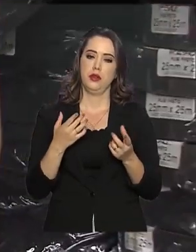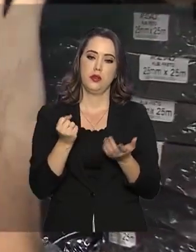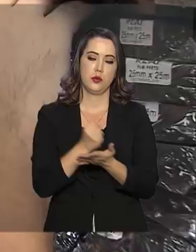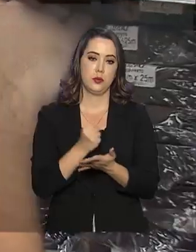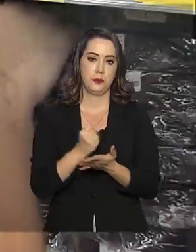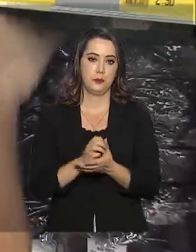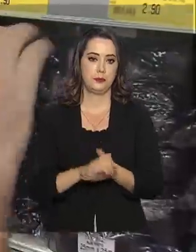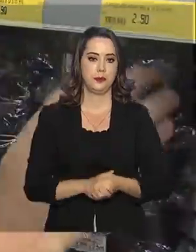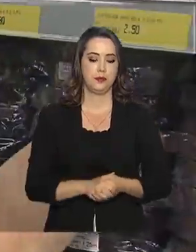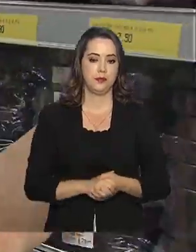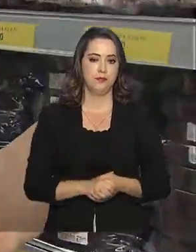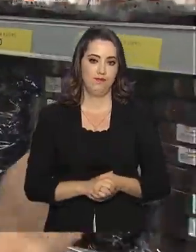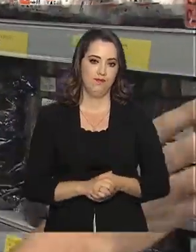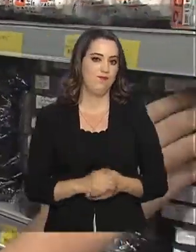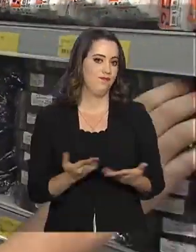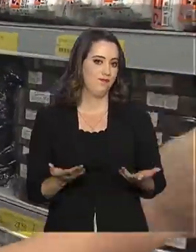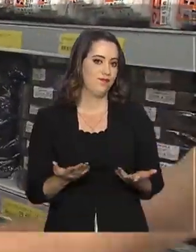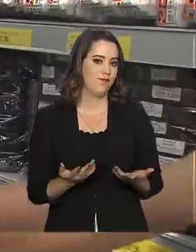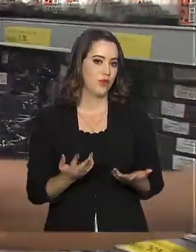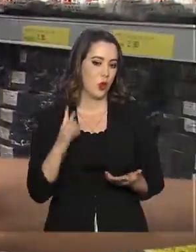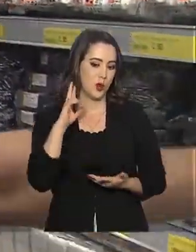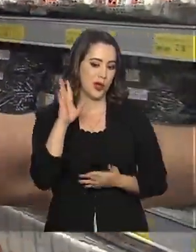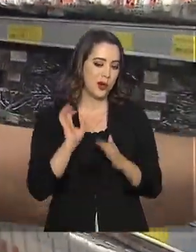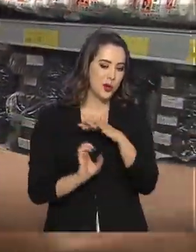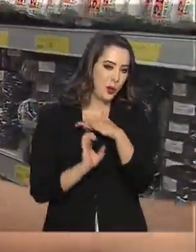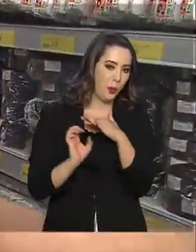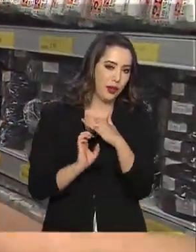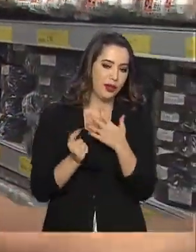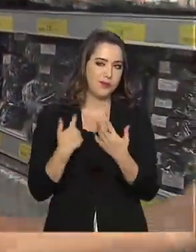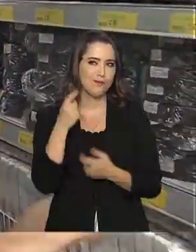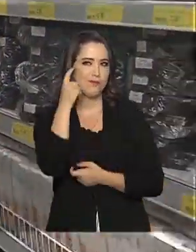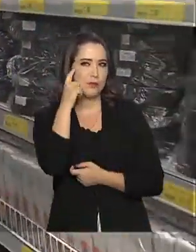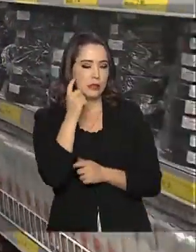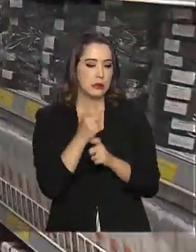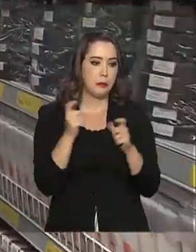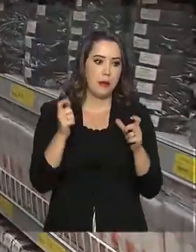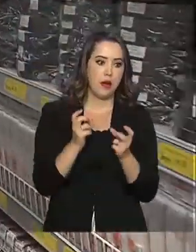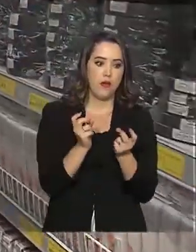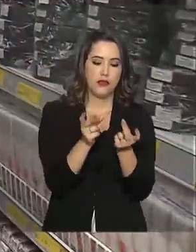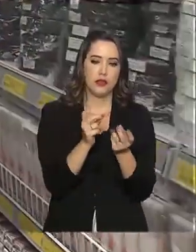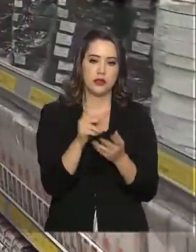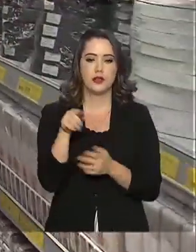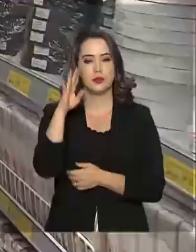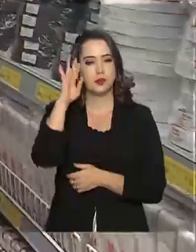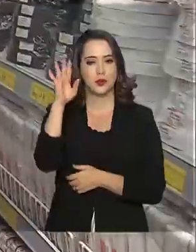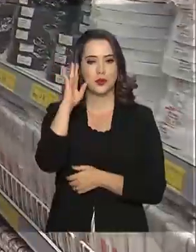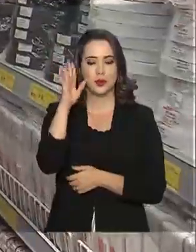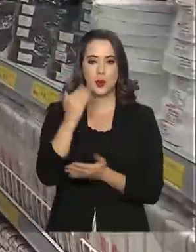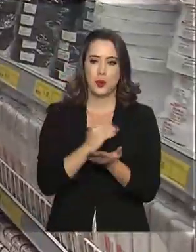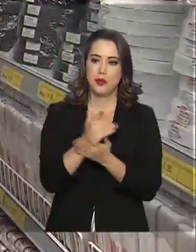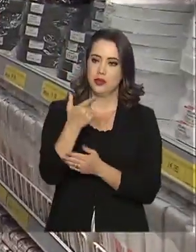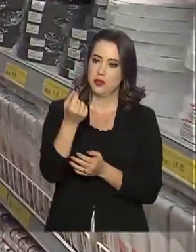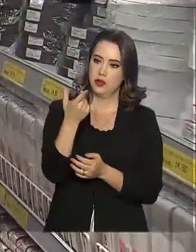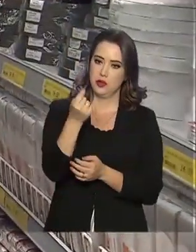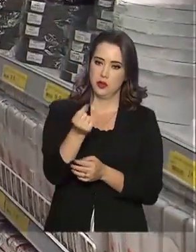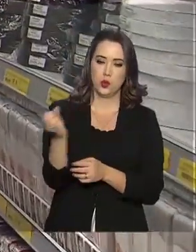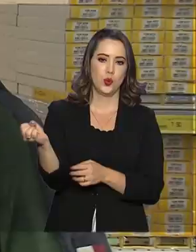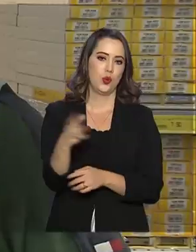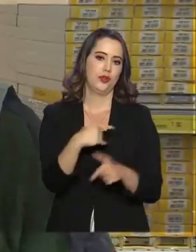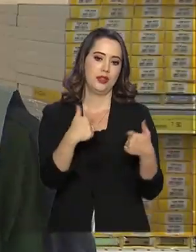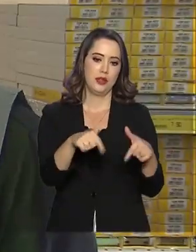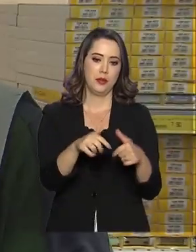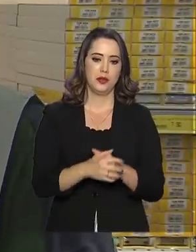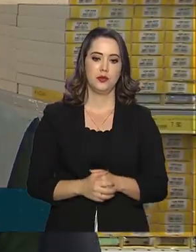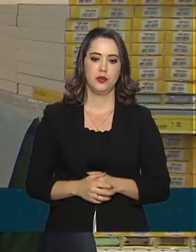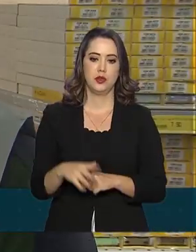Enquanto os empresários pensam em aumentar o faturamento, muita gente sonha em começar 2020 com um emprego novo.